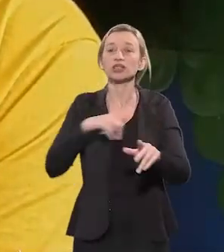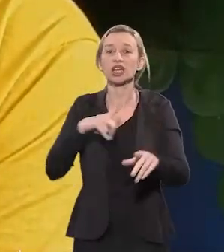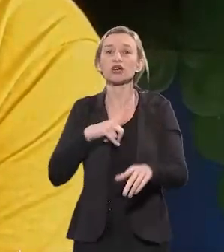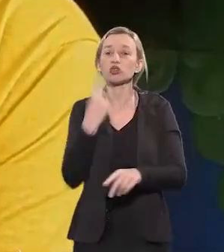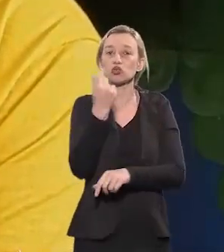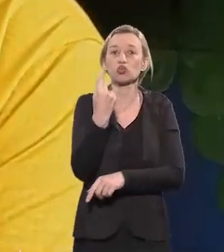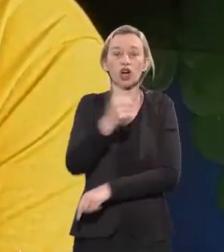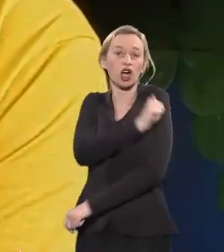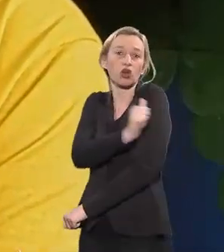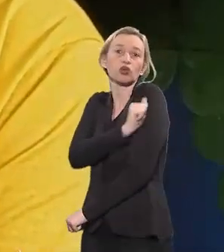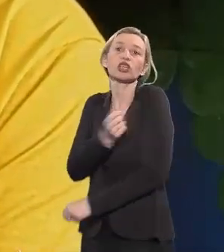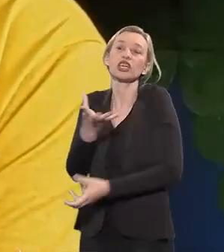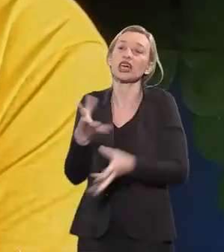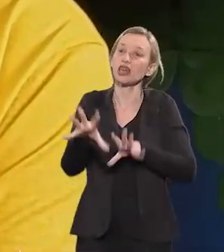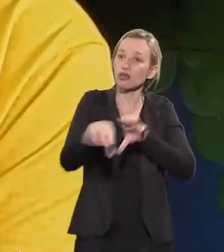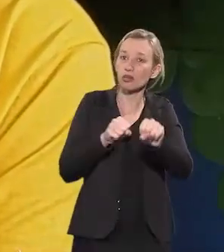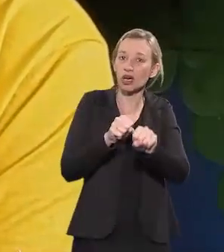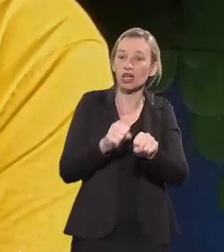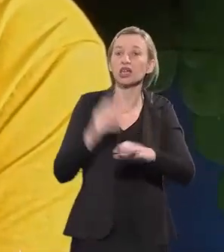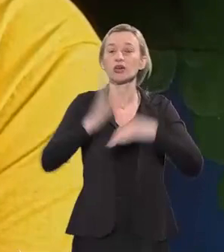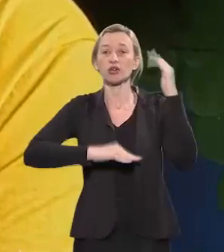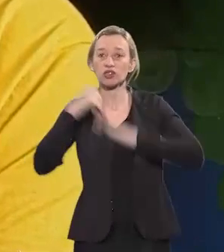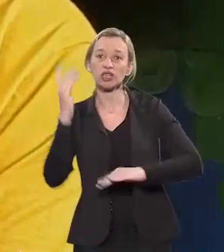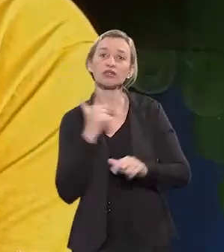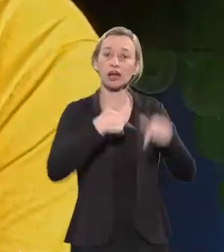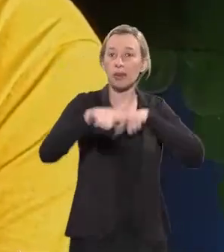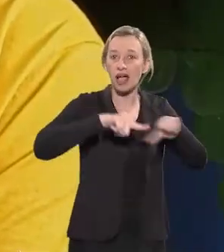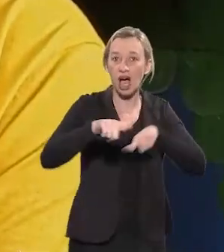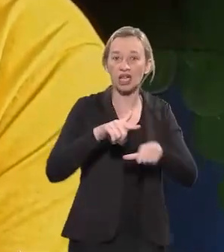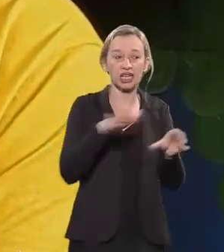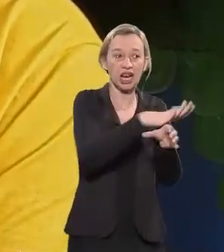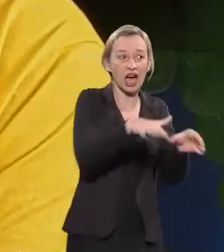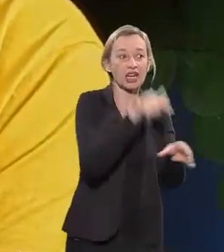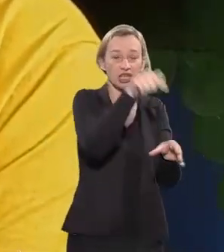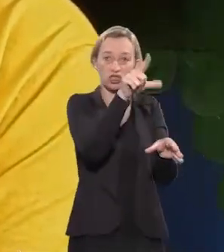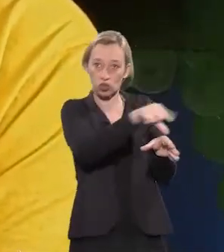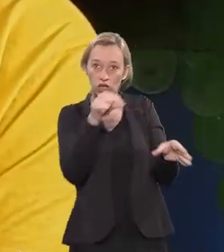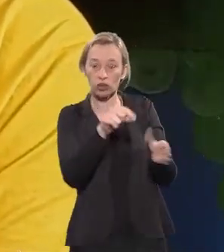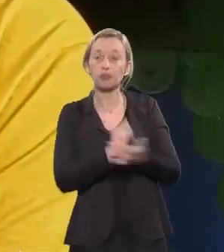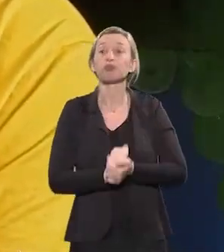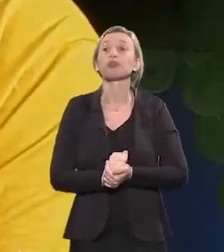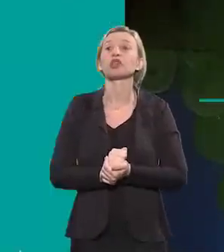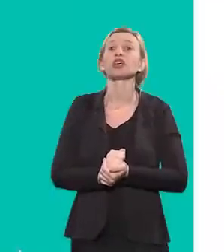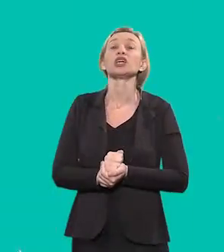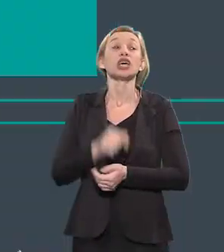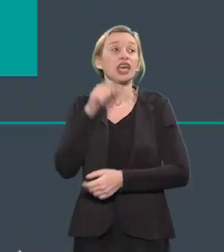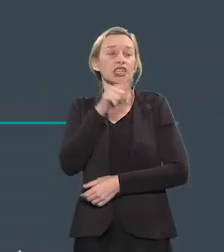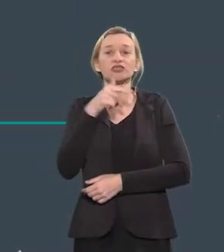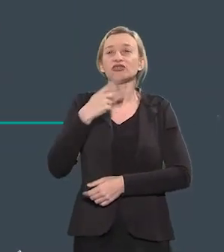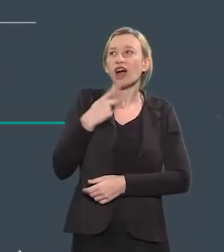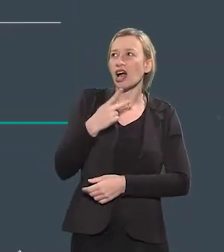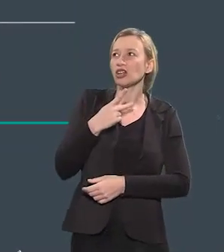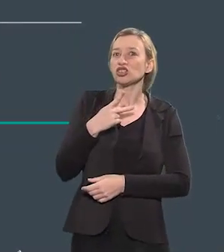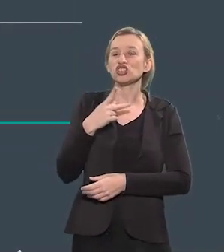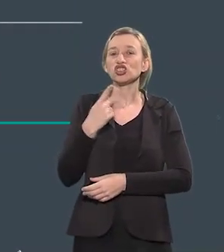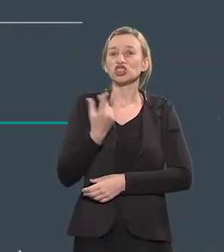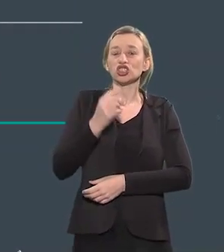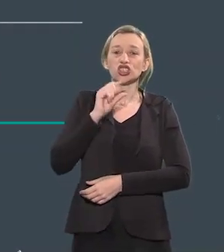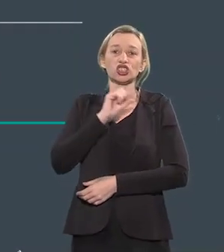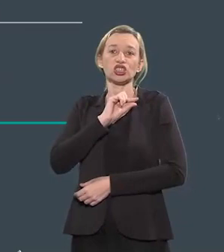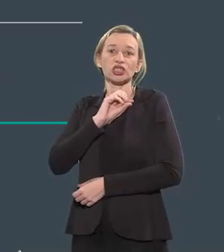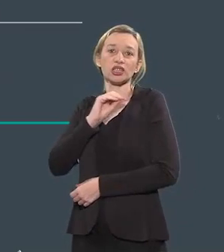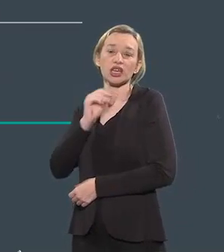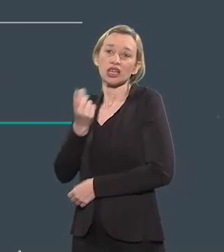temos uma aluna que quer se capacitar para trabalhar profissionalmente naquela área que ela escolheu. Eles falam muito